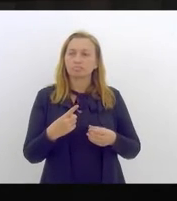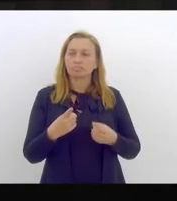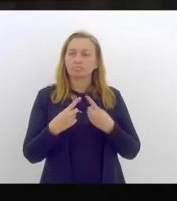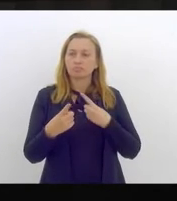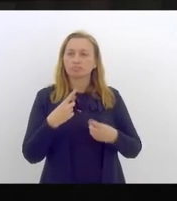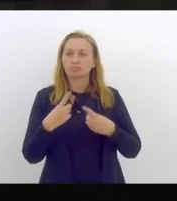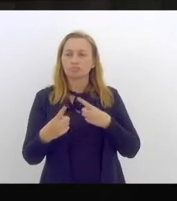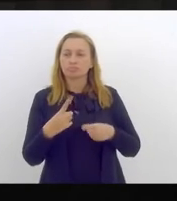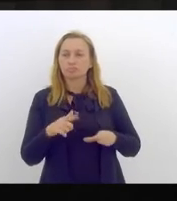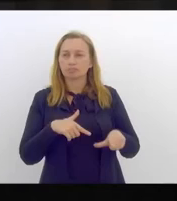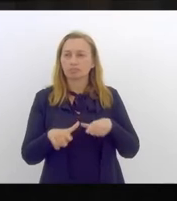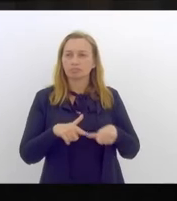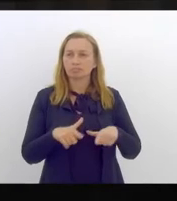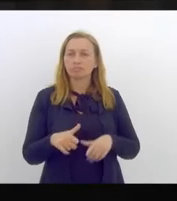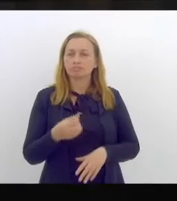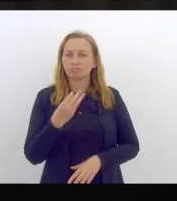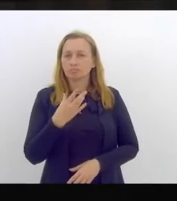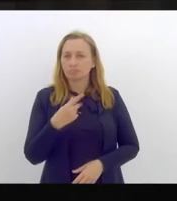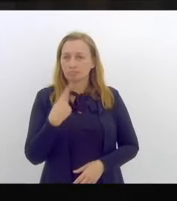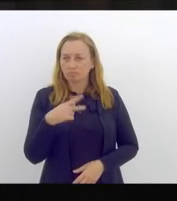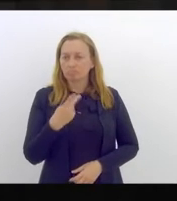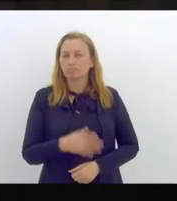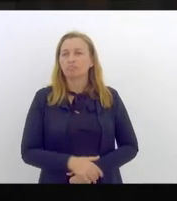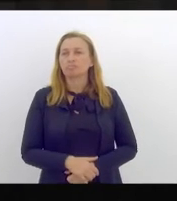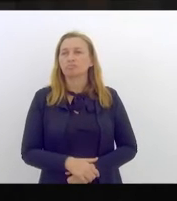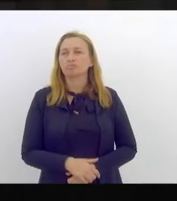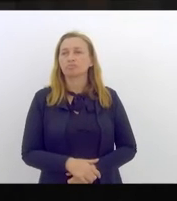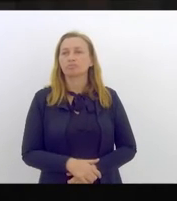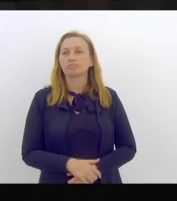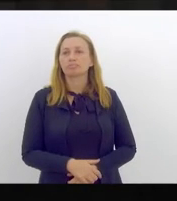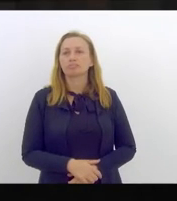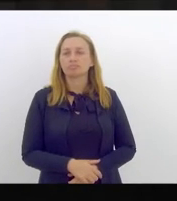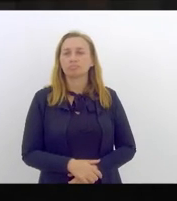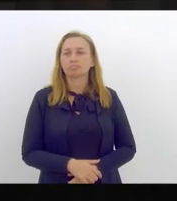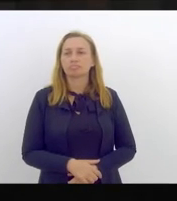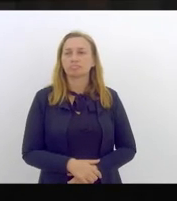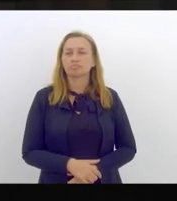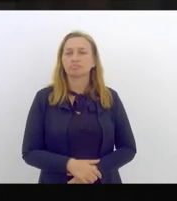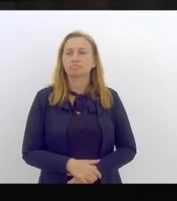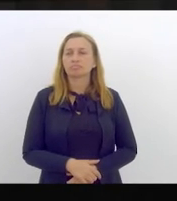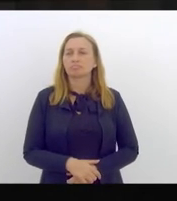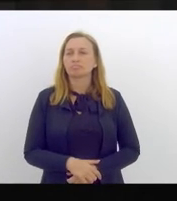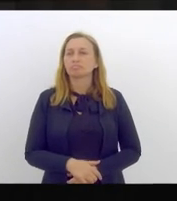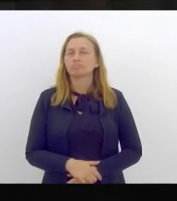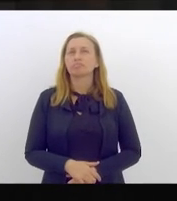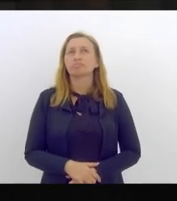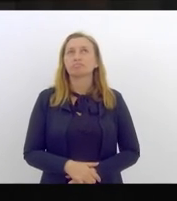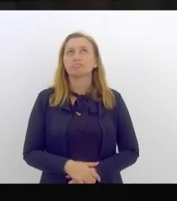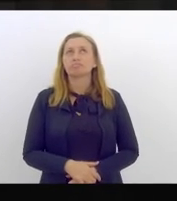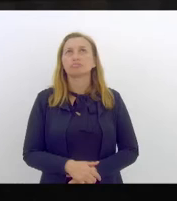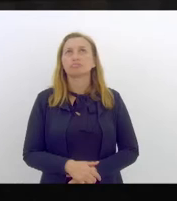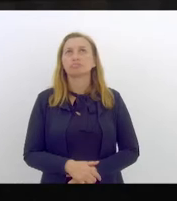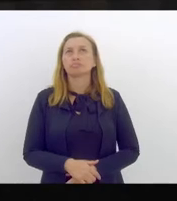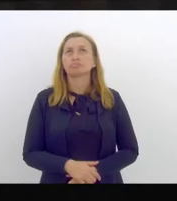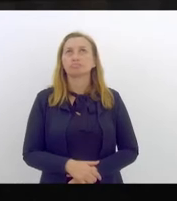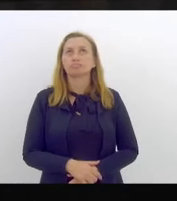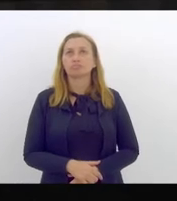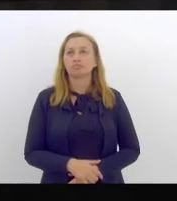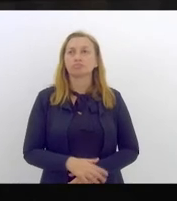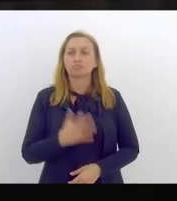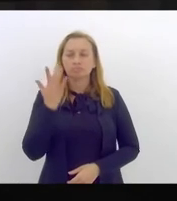eu estou colocando isto daí porque, veja, eu acho que isso é de